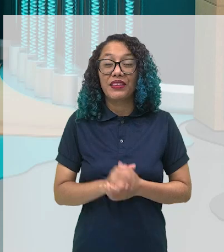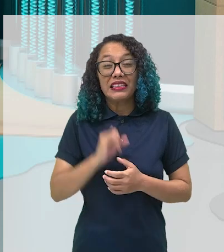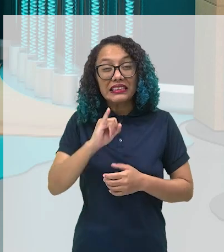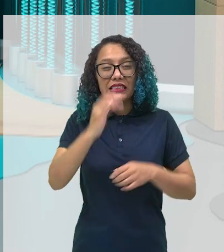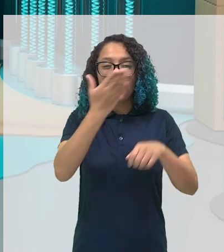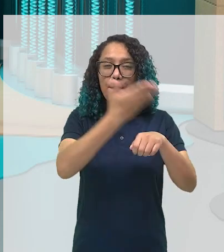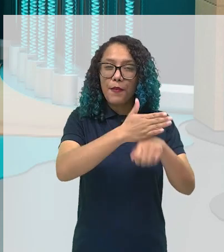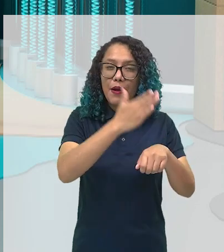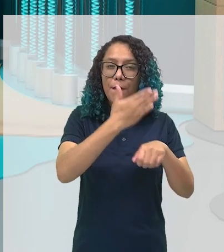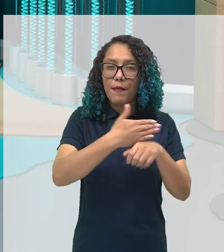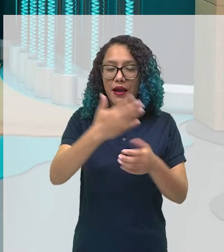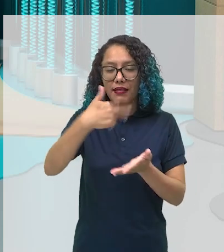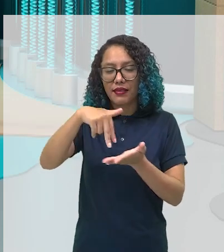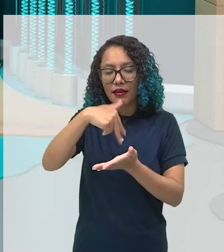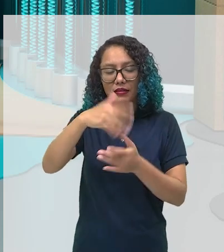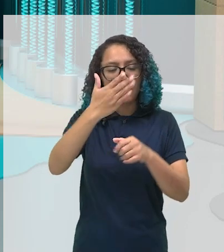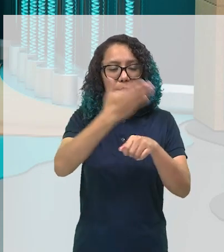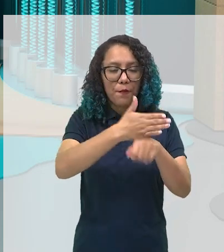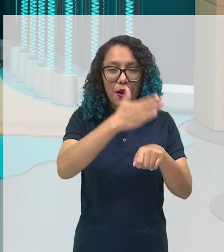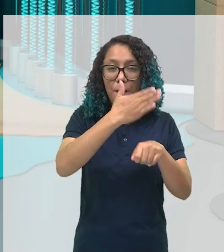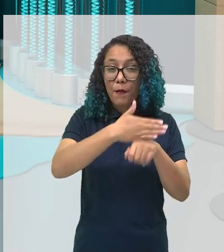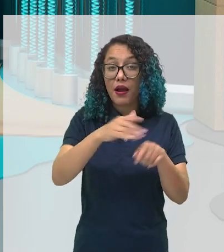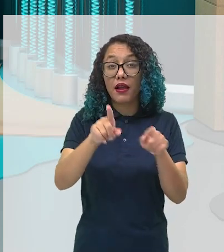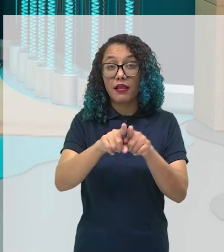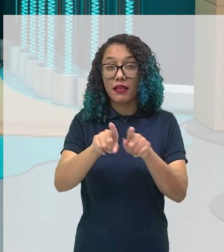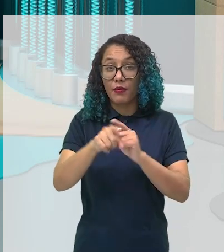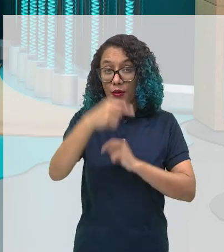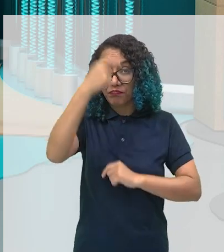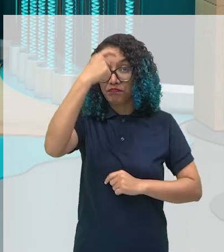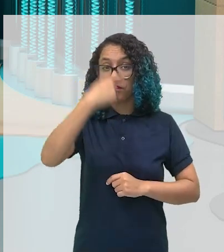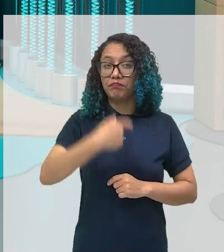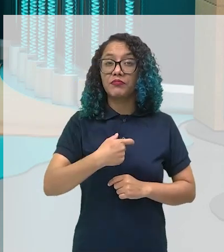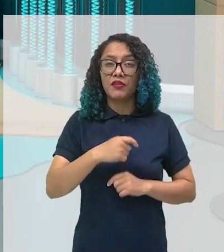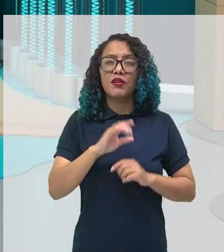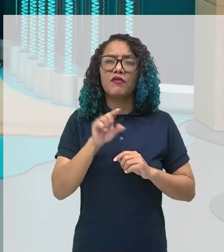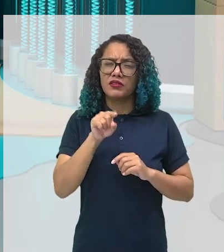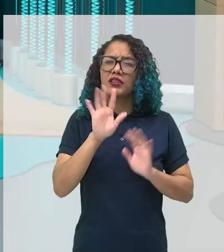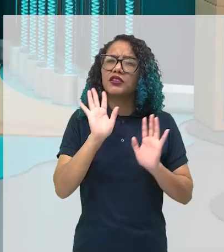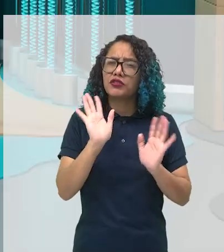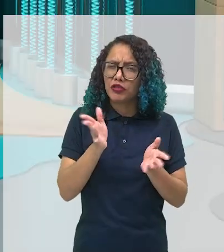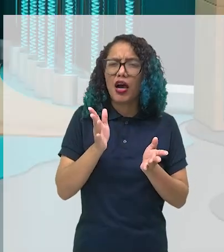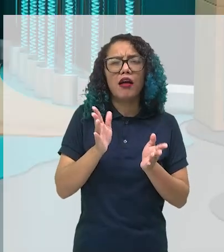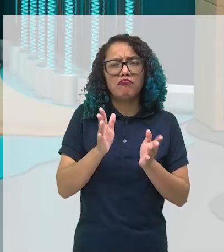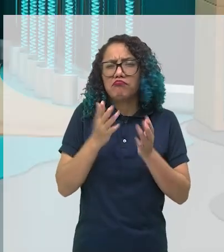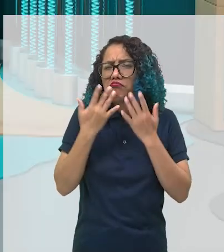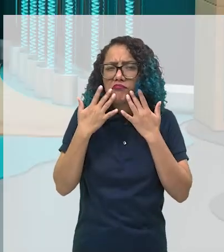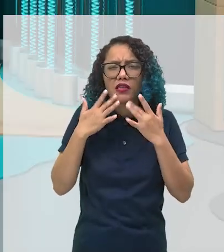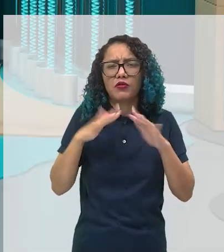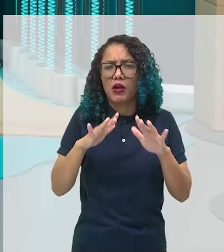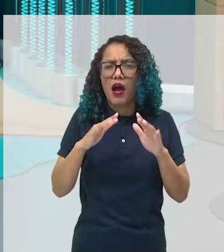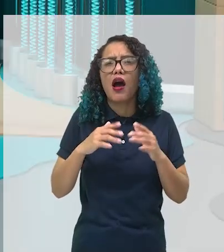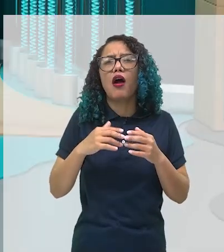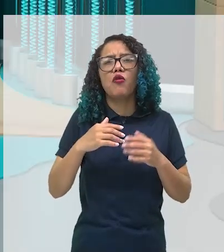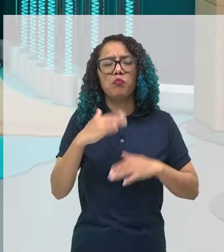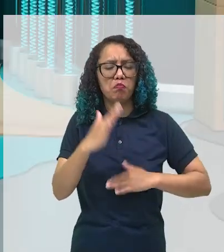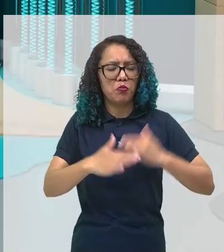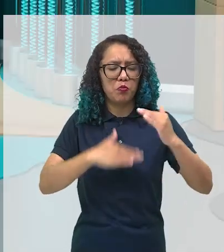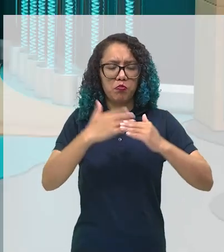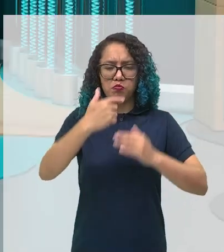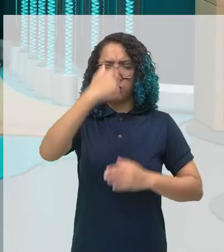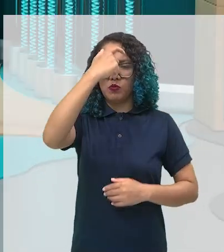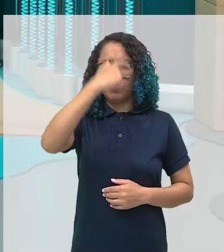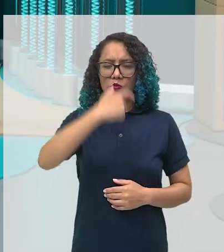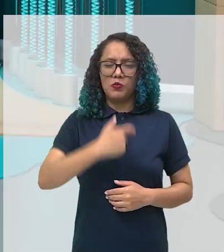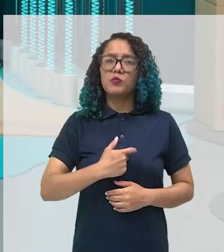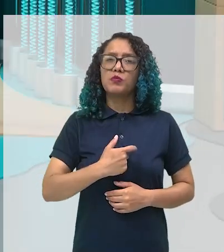treina a dança, treinando também a postura, automaticamente você vai melhorando o seu corpo também, a sua própria